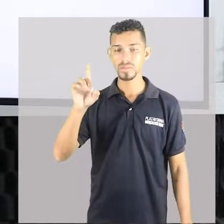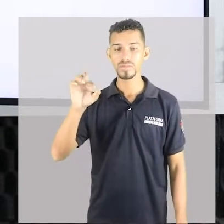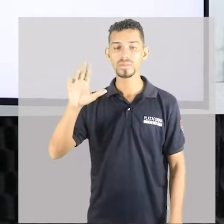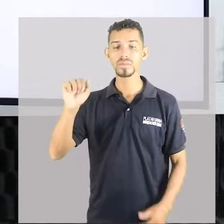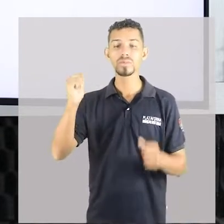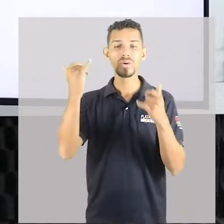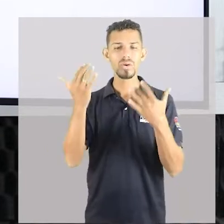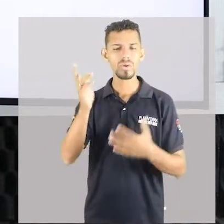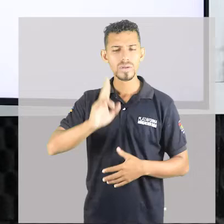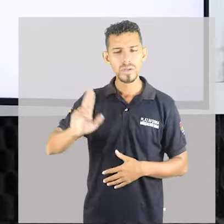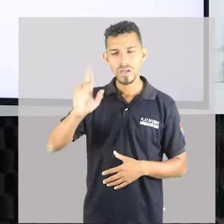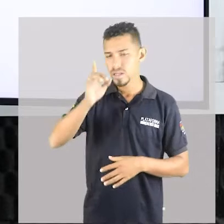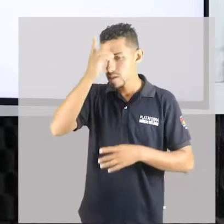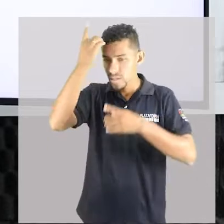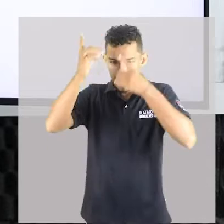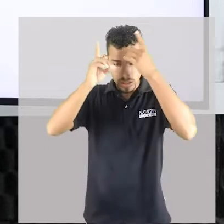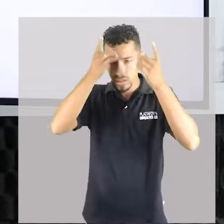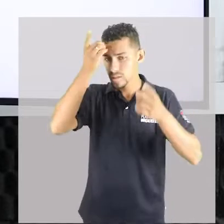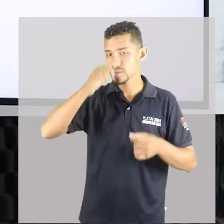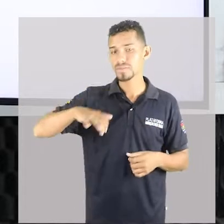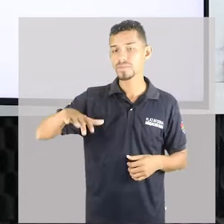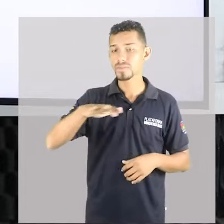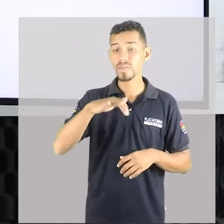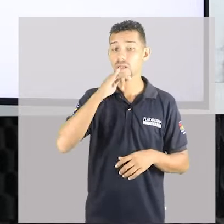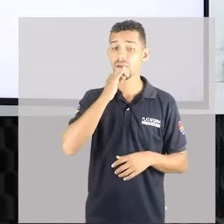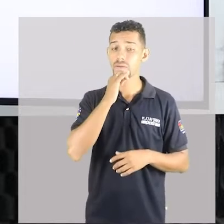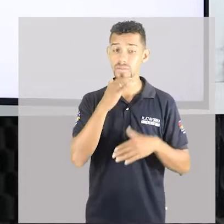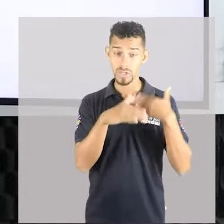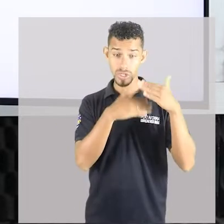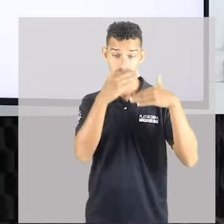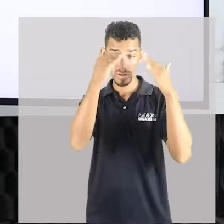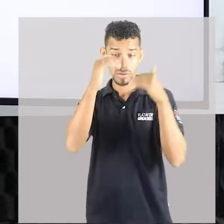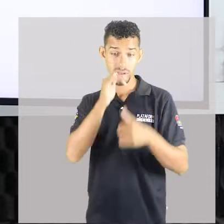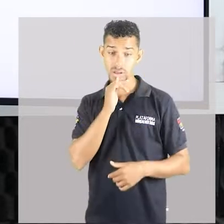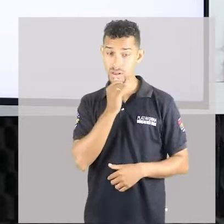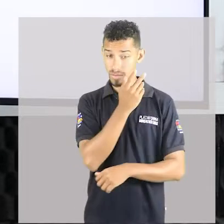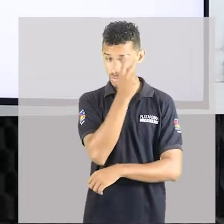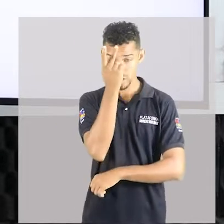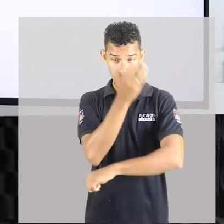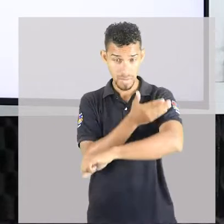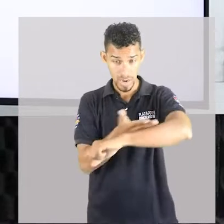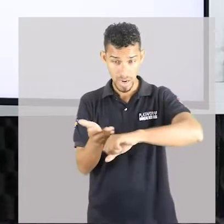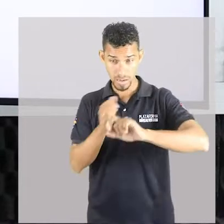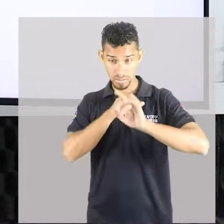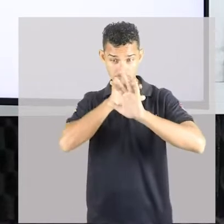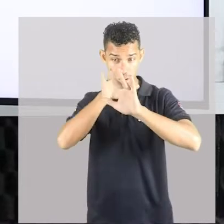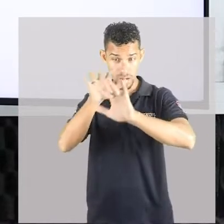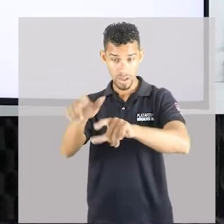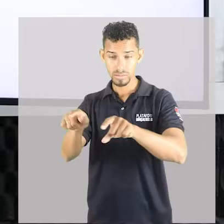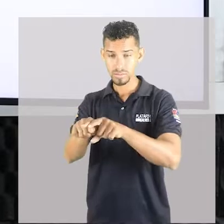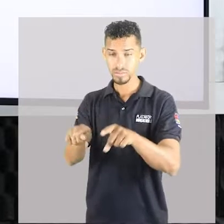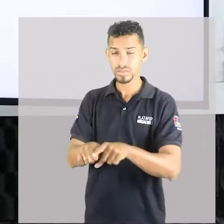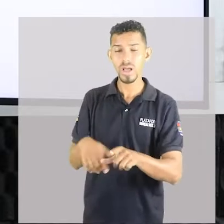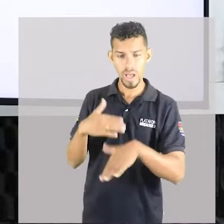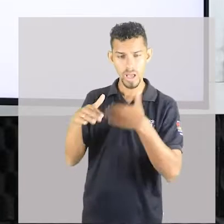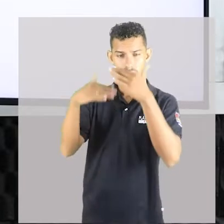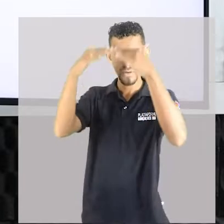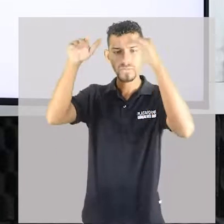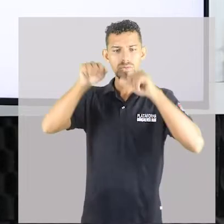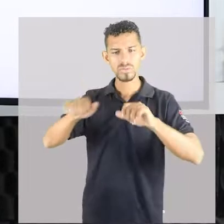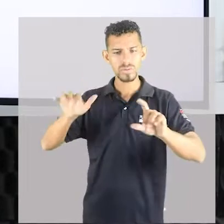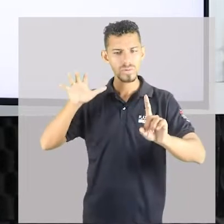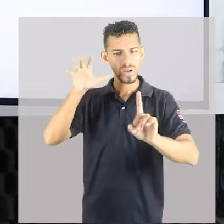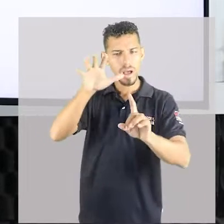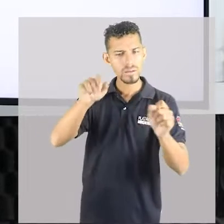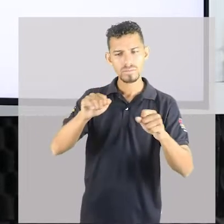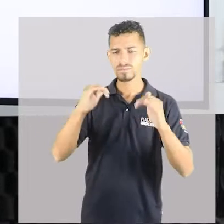da teoria da evolução das espécies, de Charles Darwin. Na escala evolutiva, o branco colonizador é a raça que evolui e atingiu o